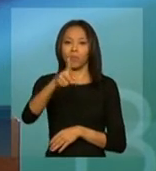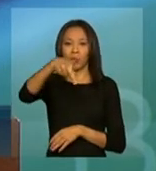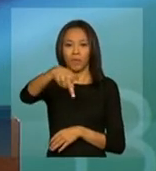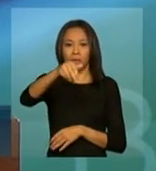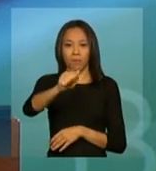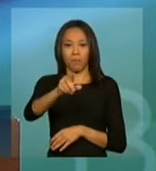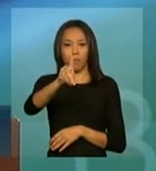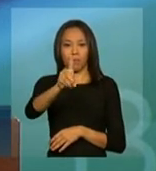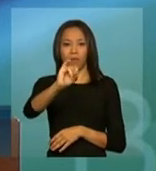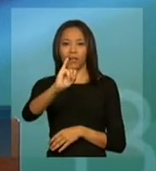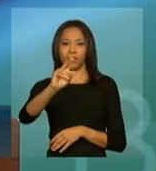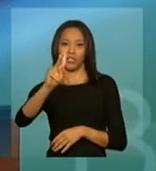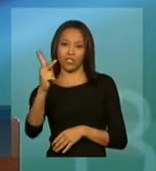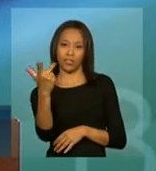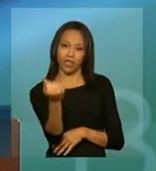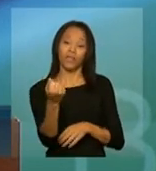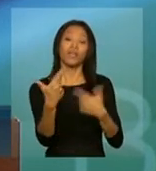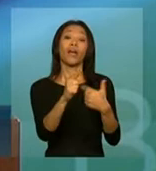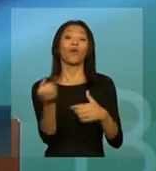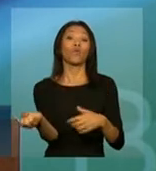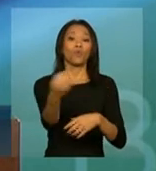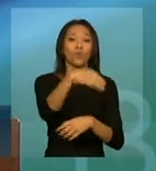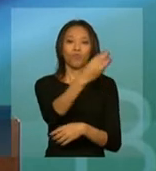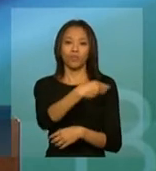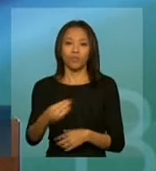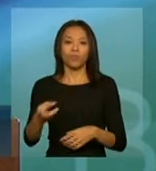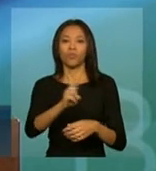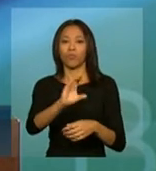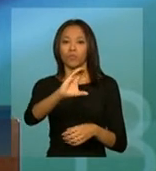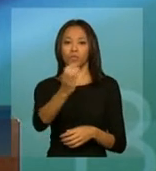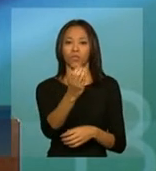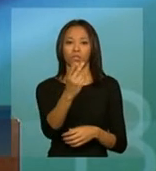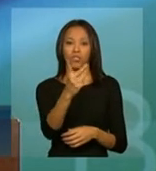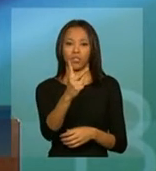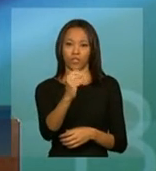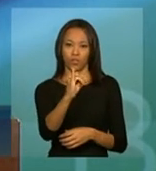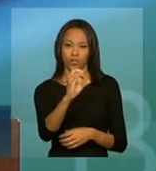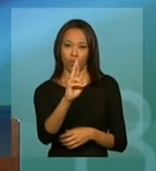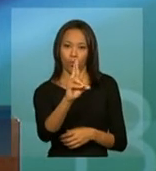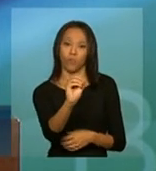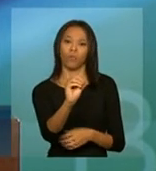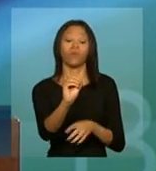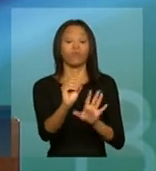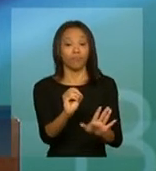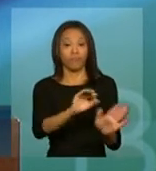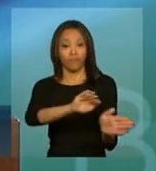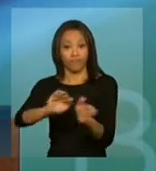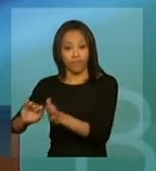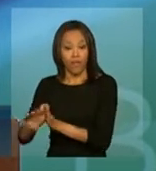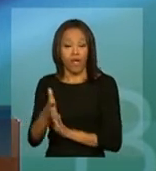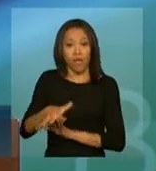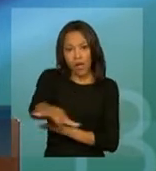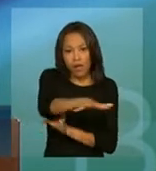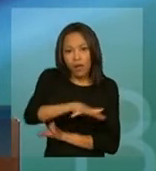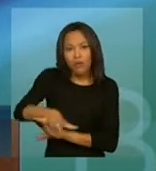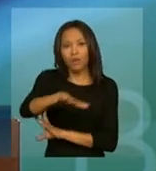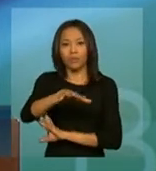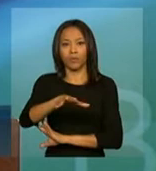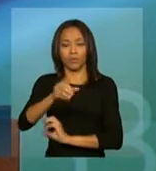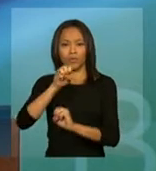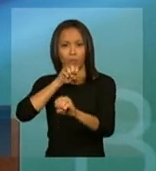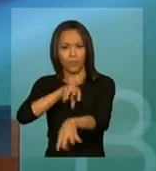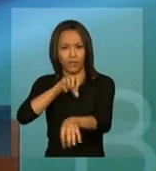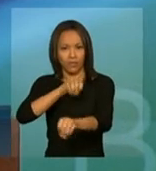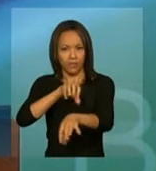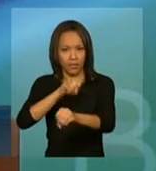será perseguido pelo novo ministro Arthur Chiuro. No campo da educação, sob a coordenação desse homem